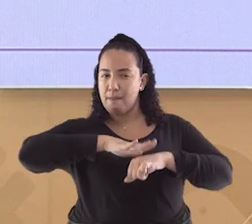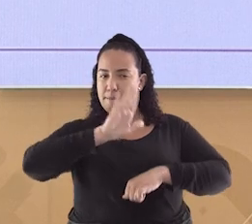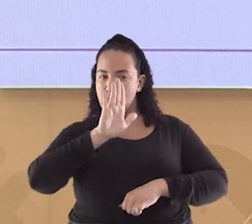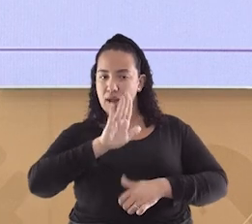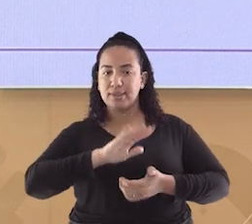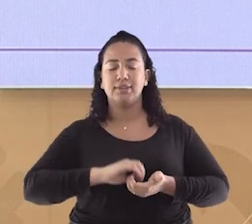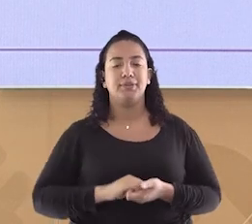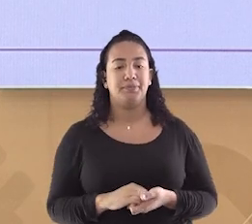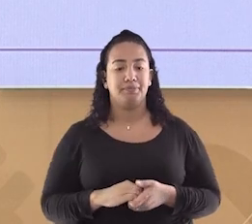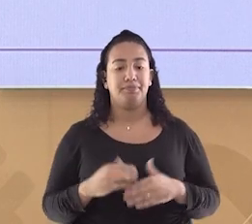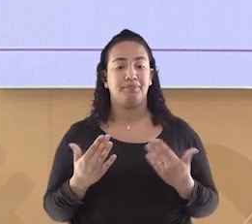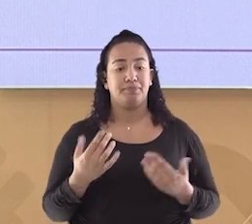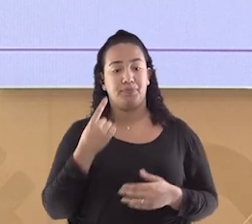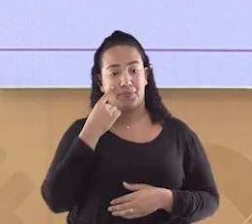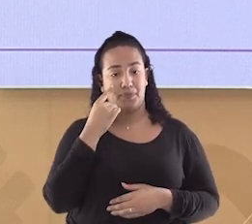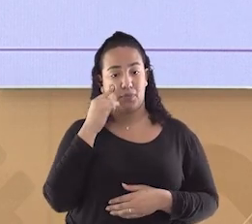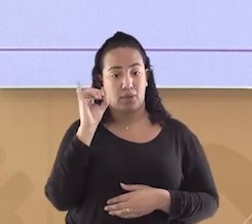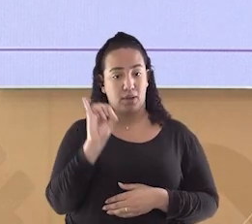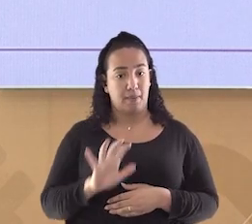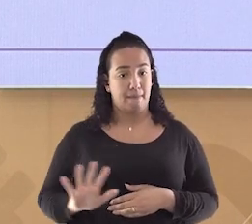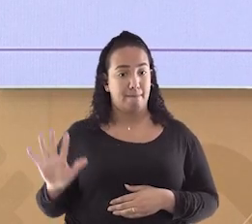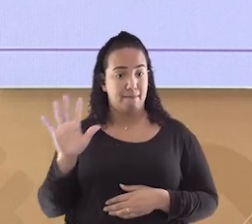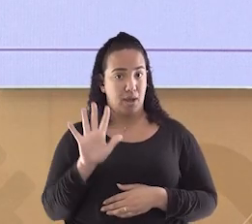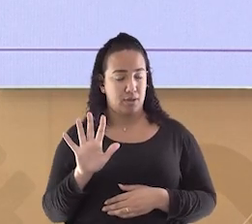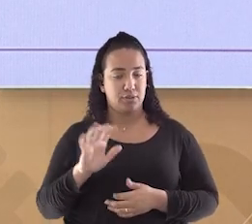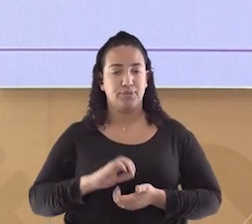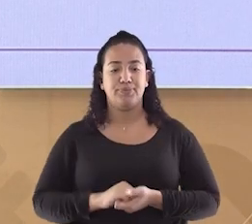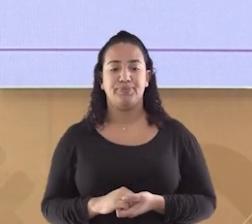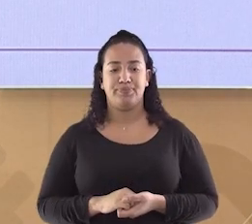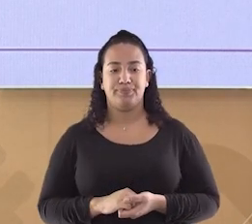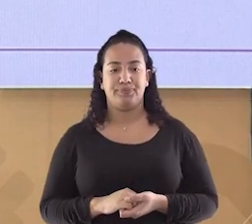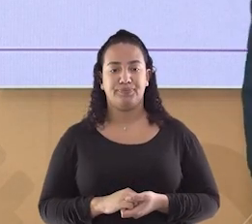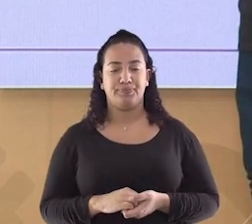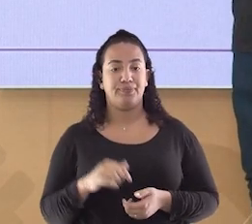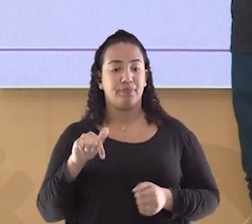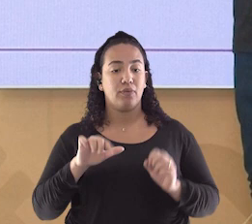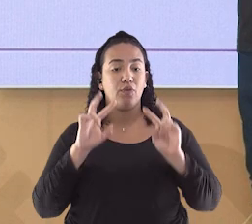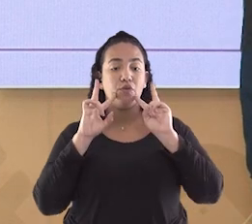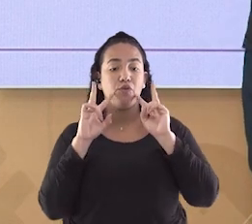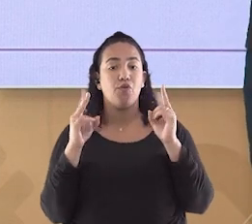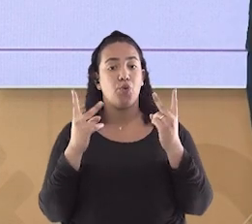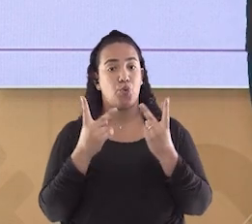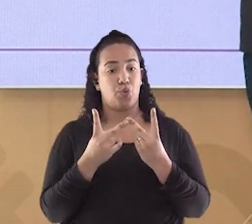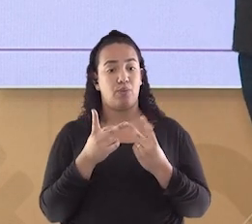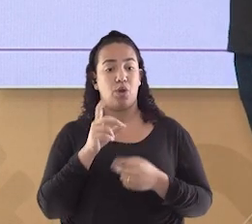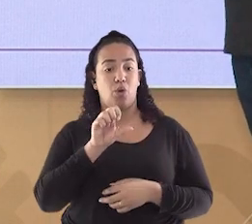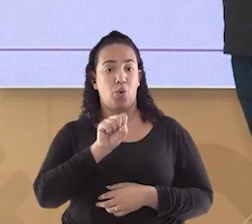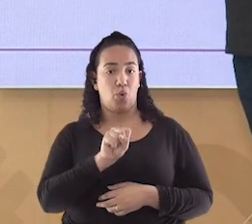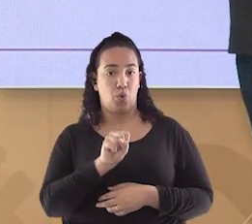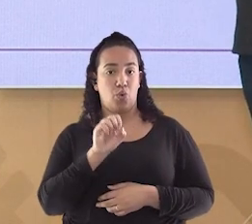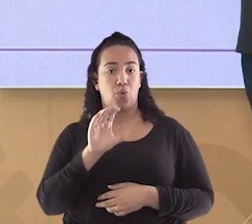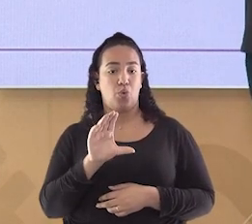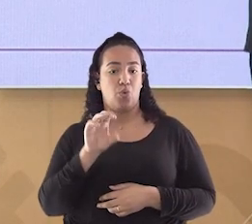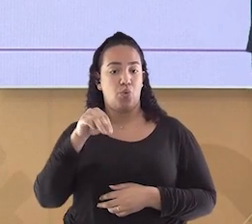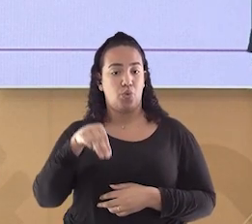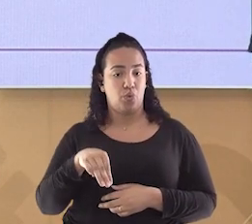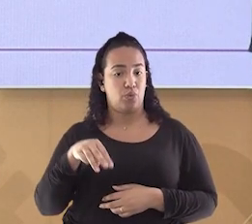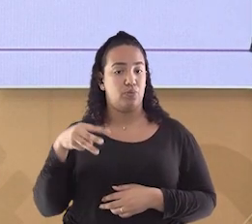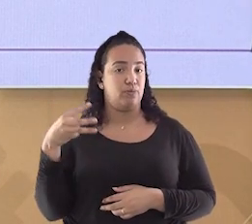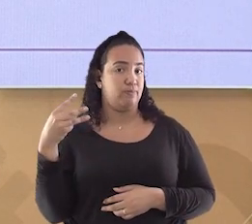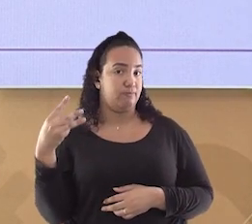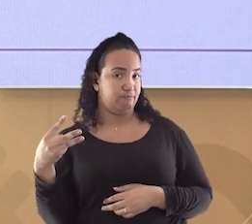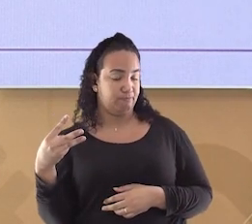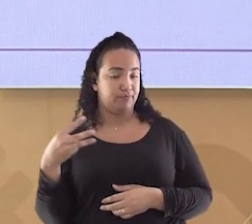mais? Observe o cubo a seguir. Temos que o seu volume é de 8